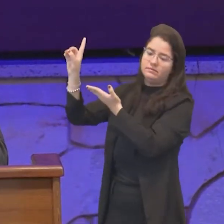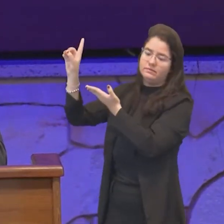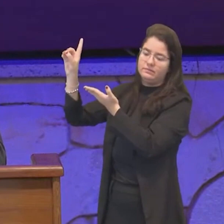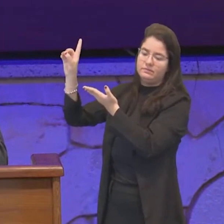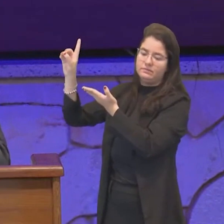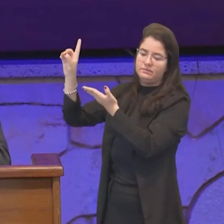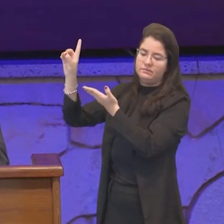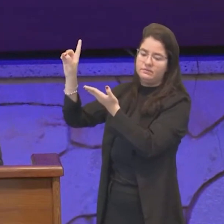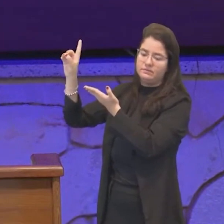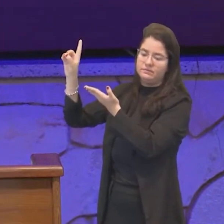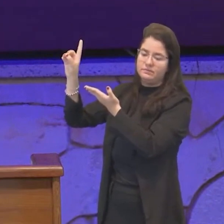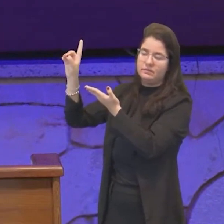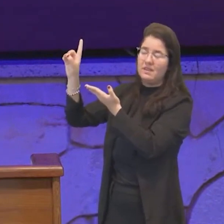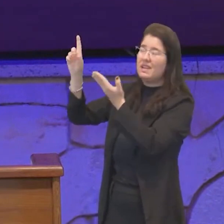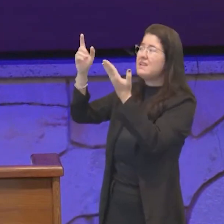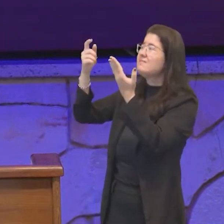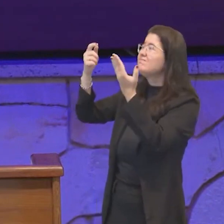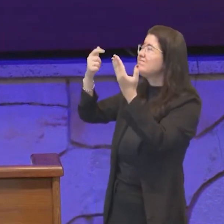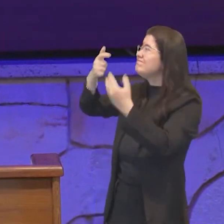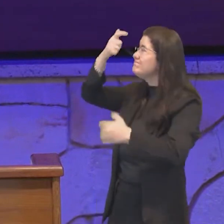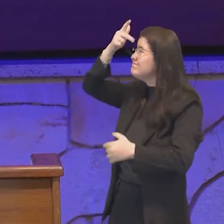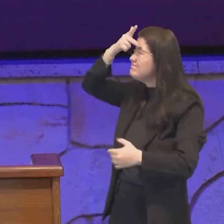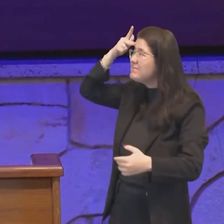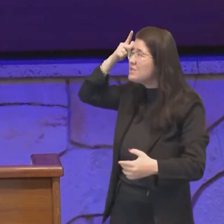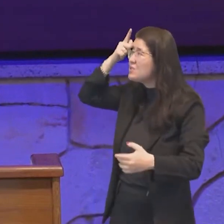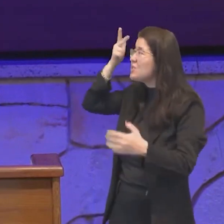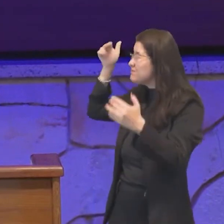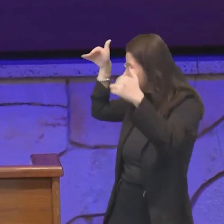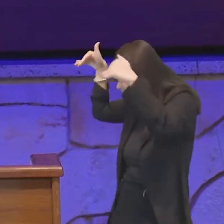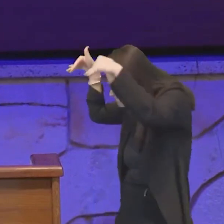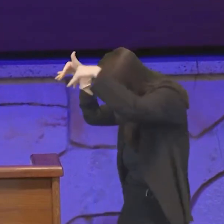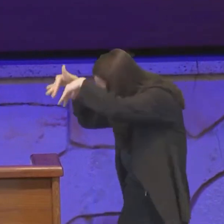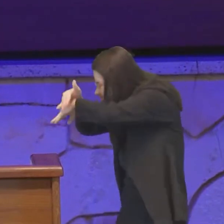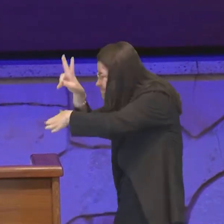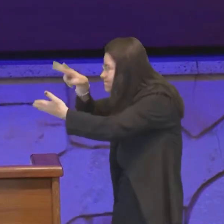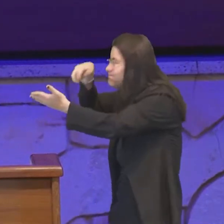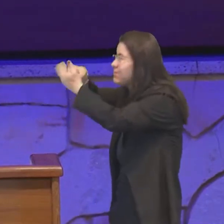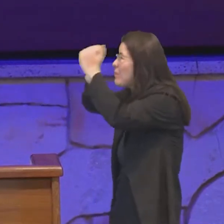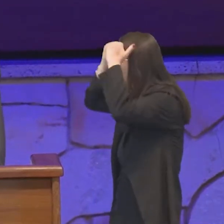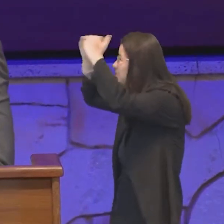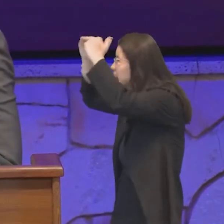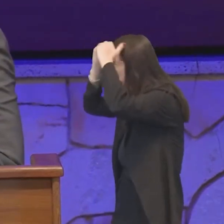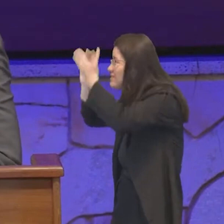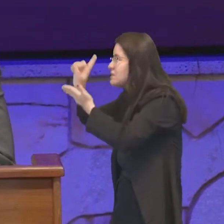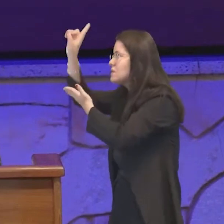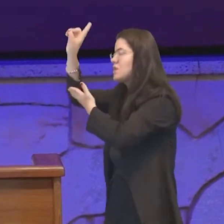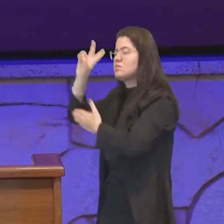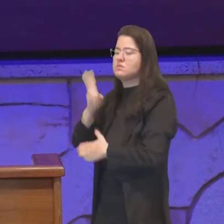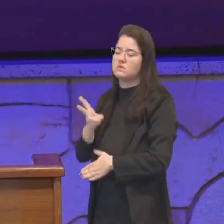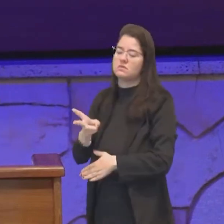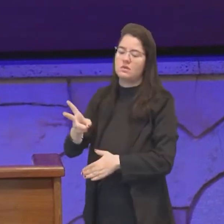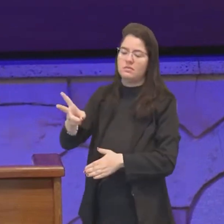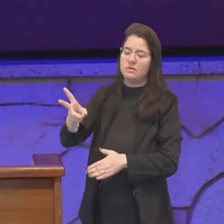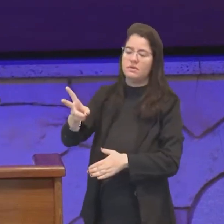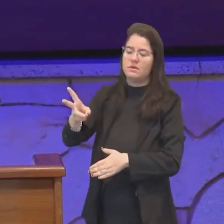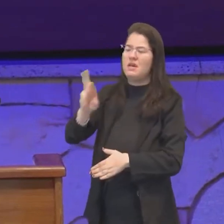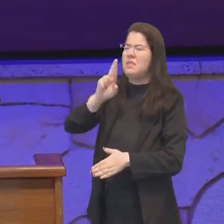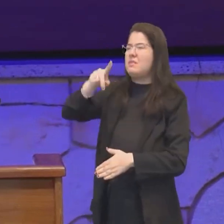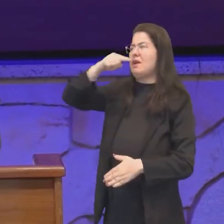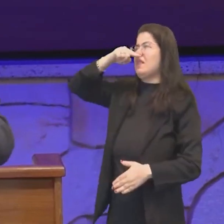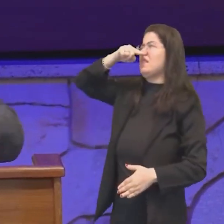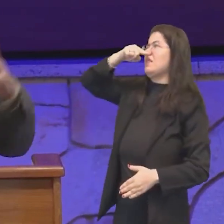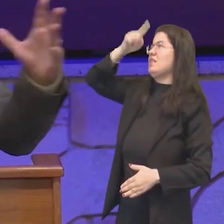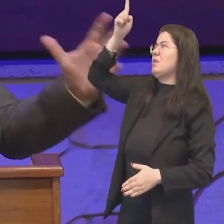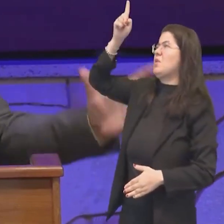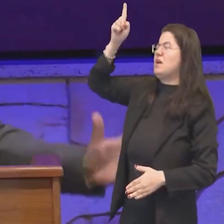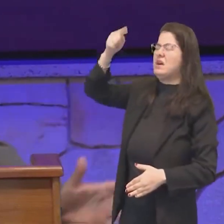Andar humildemente na presença do Senhor é andar com a cabeça curvada diante de Deus. E não com aquela arrogância, talvez,